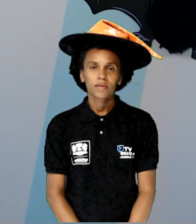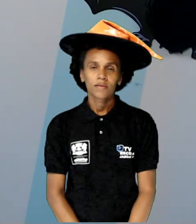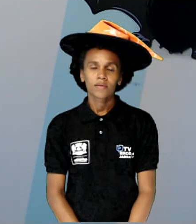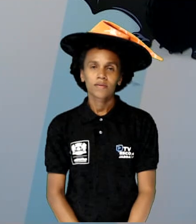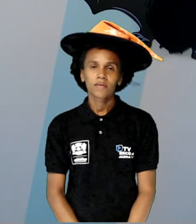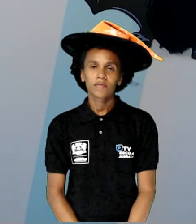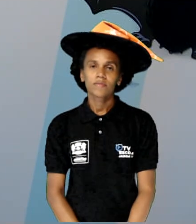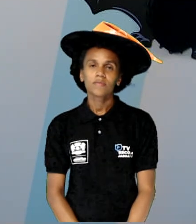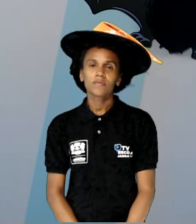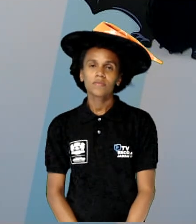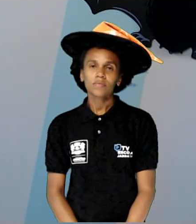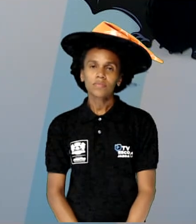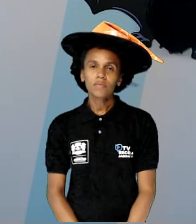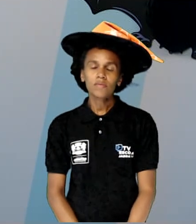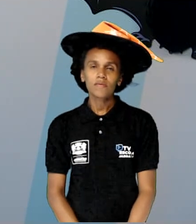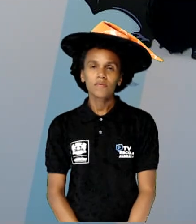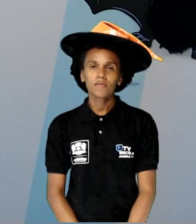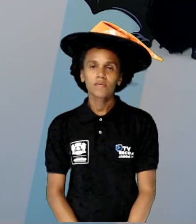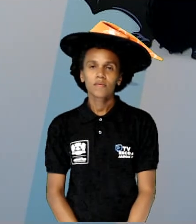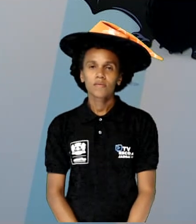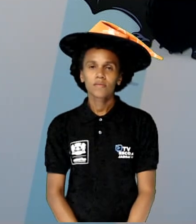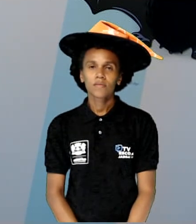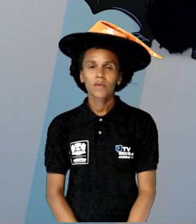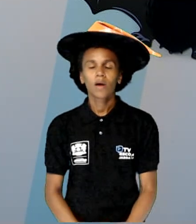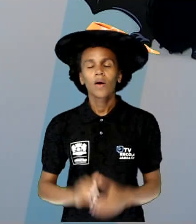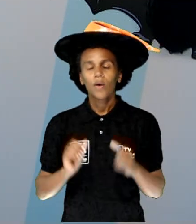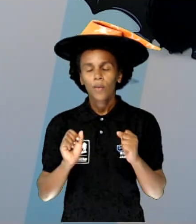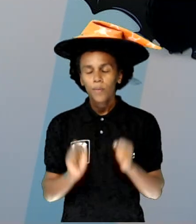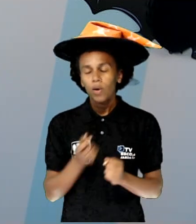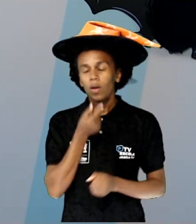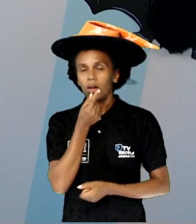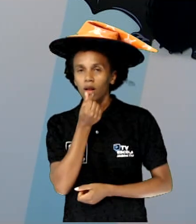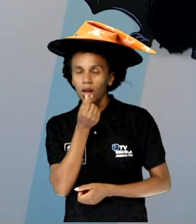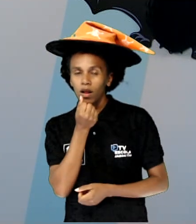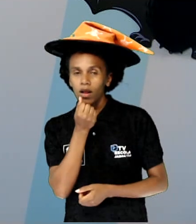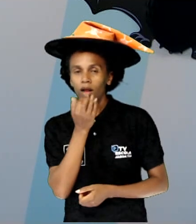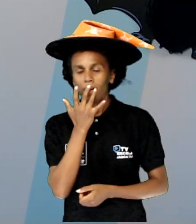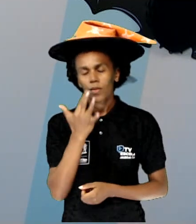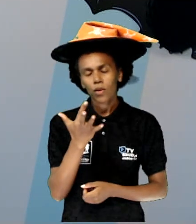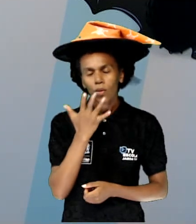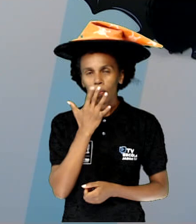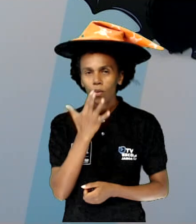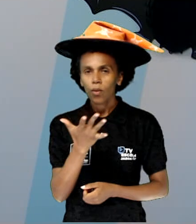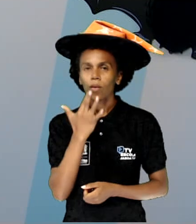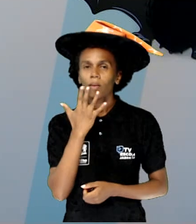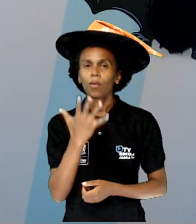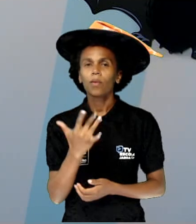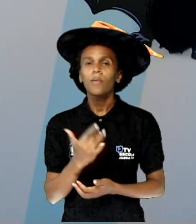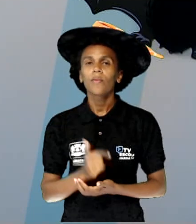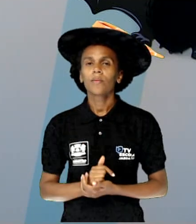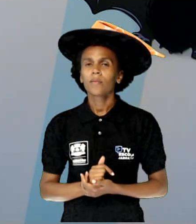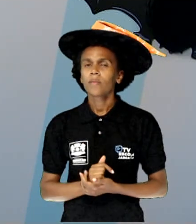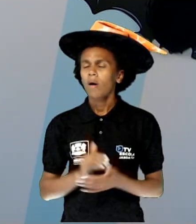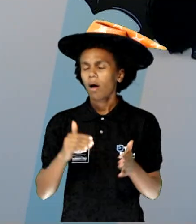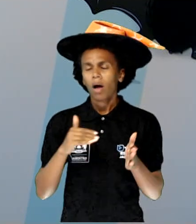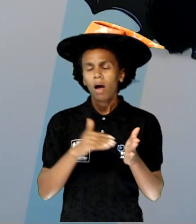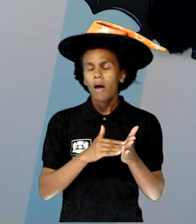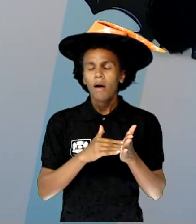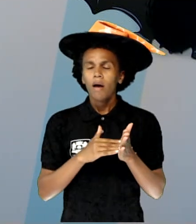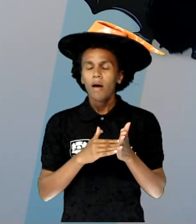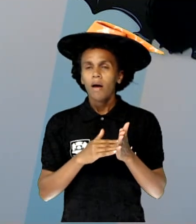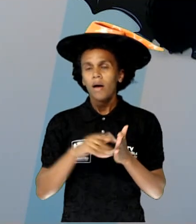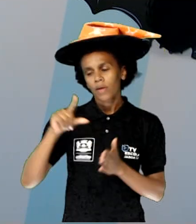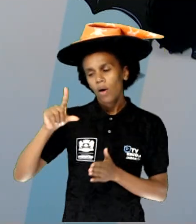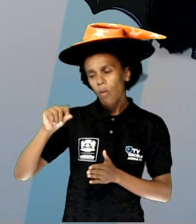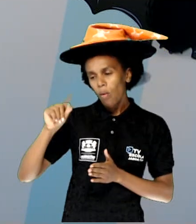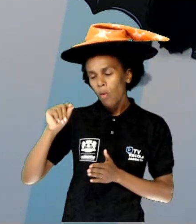vou passar pegar o hidrocor pode ser lápis de cor pode ser giz de cera até mesmo sua cola colorida ou